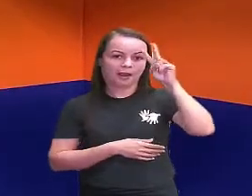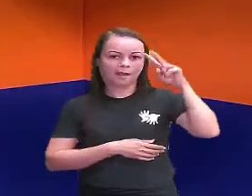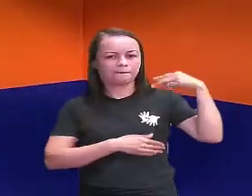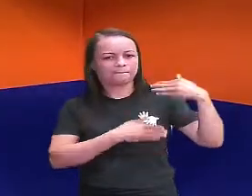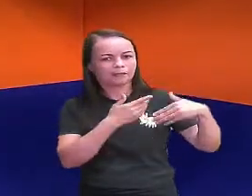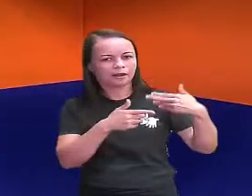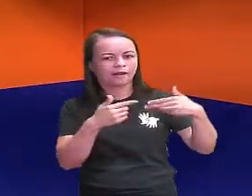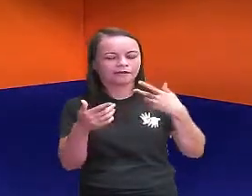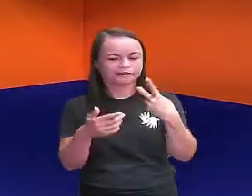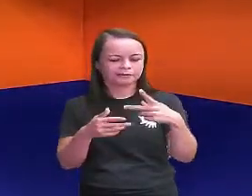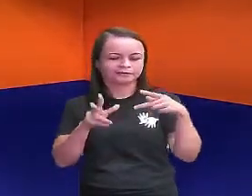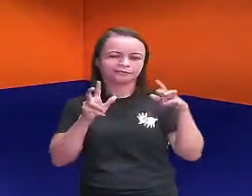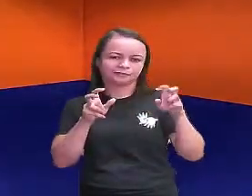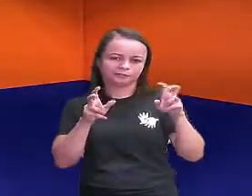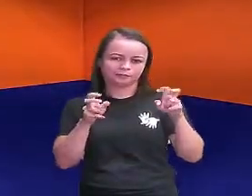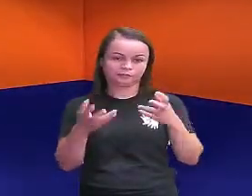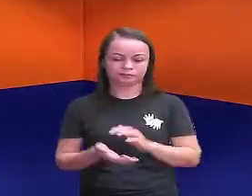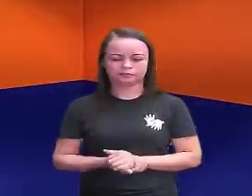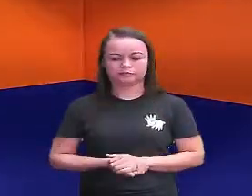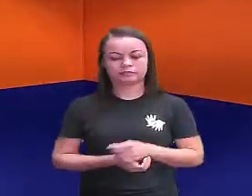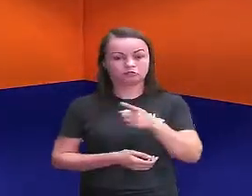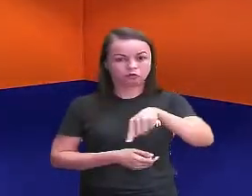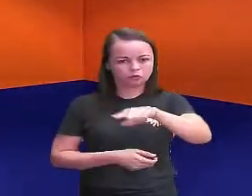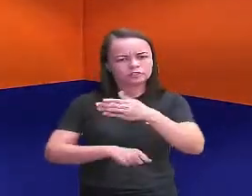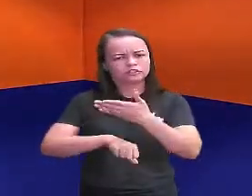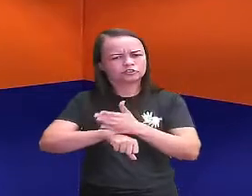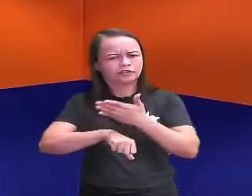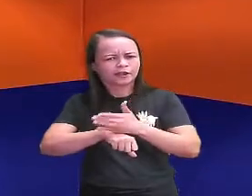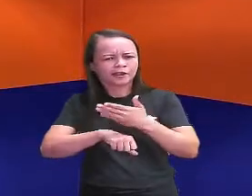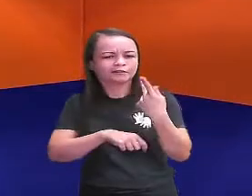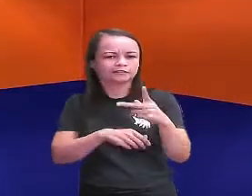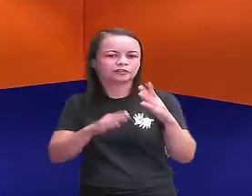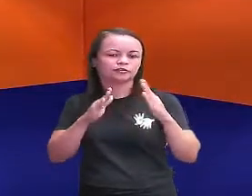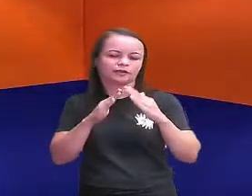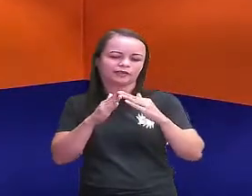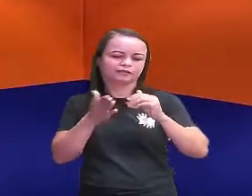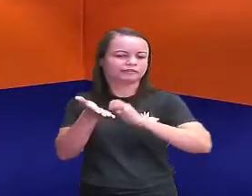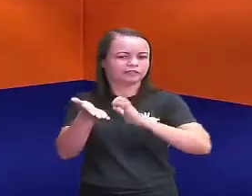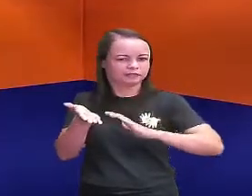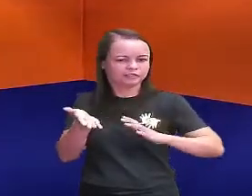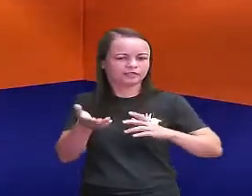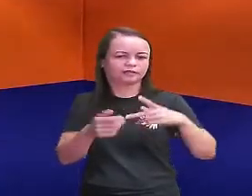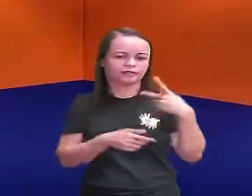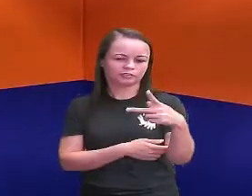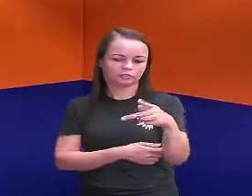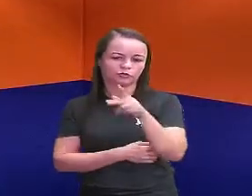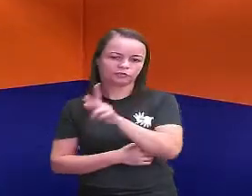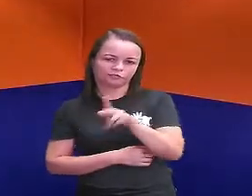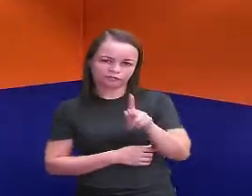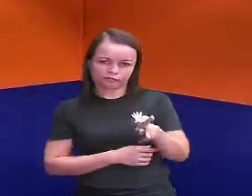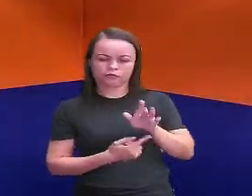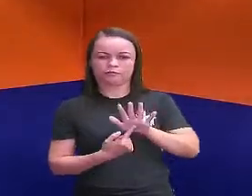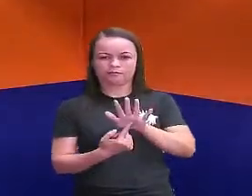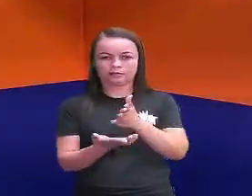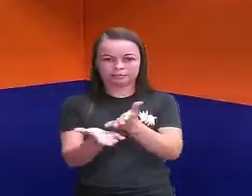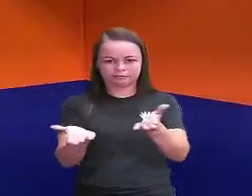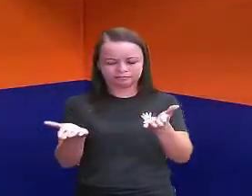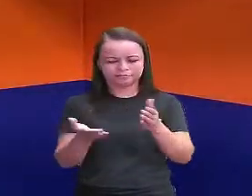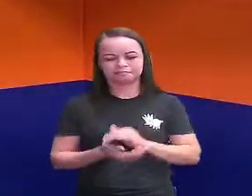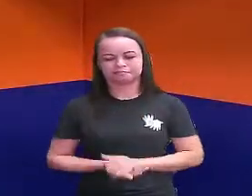esses assuntos, tá bom? Então, vão treinando aí em casa, fazendo as atividades que a professora passa para vocês, tá